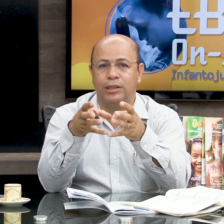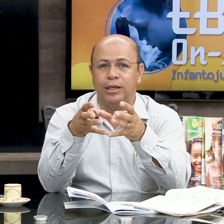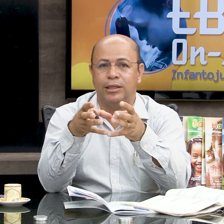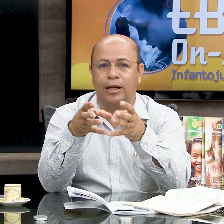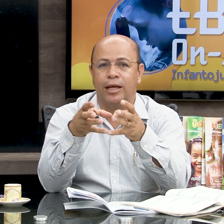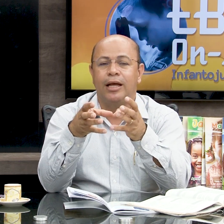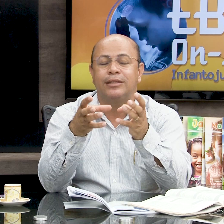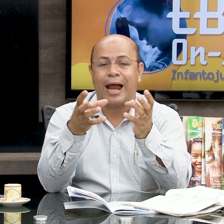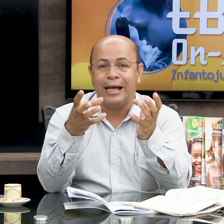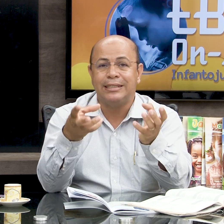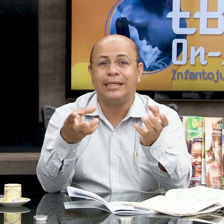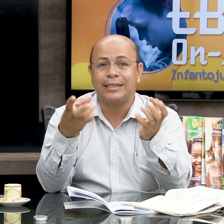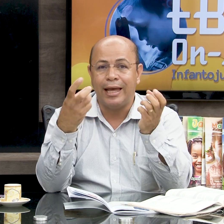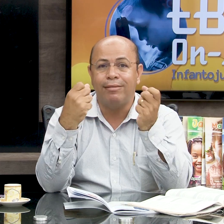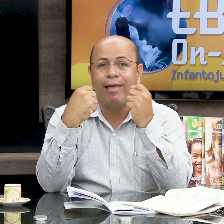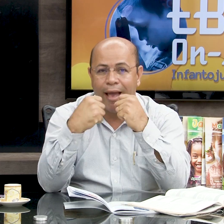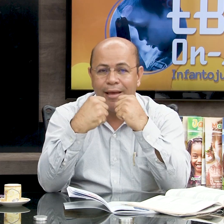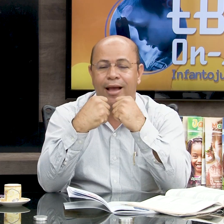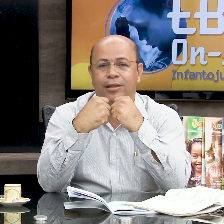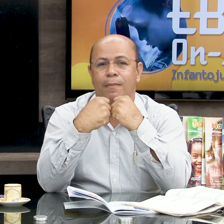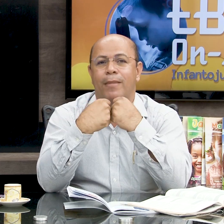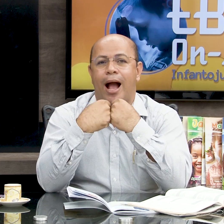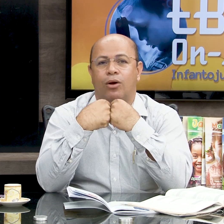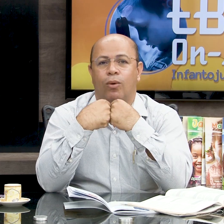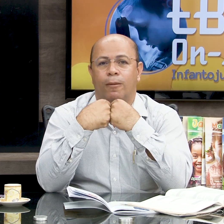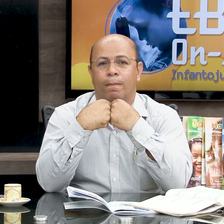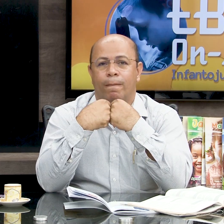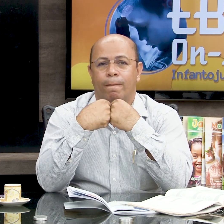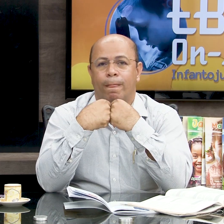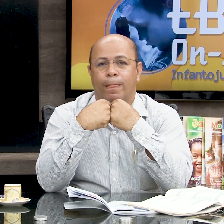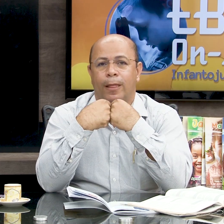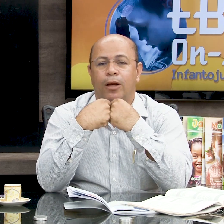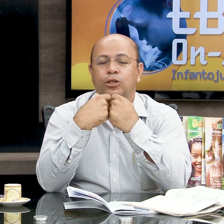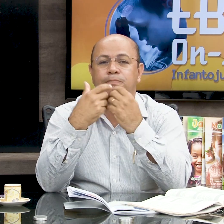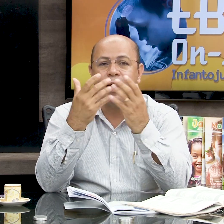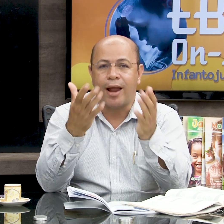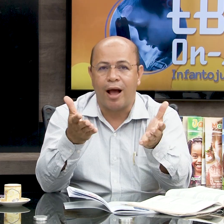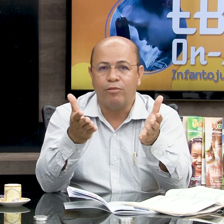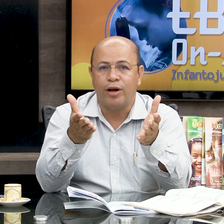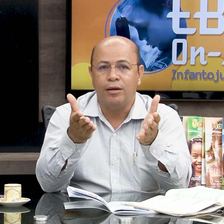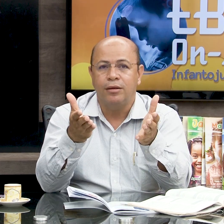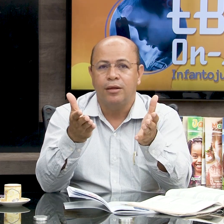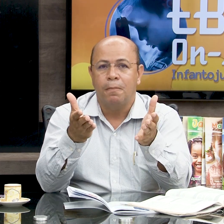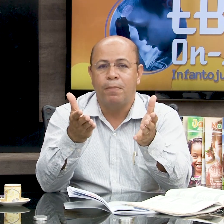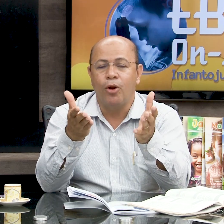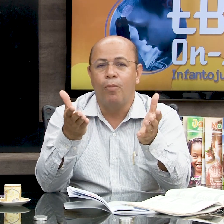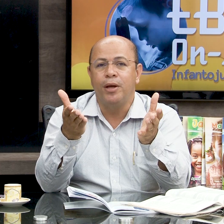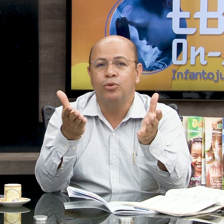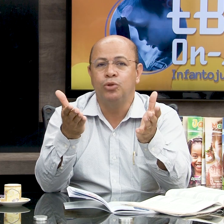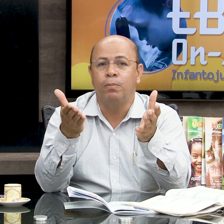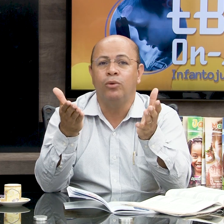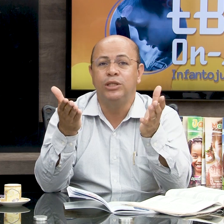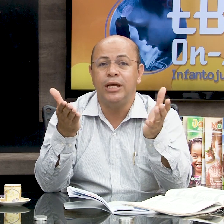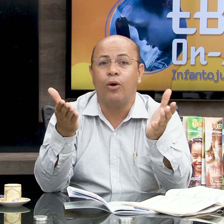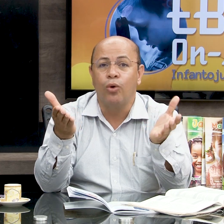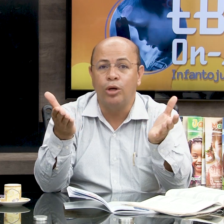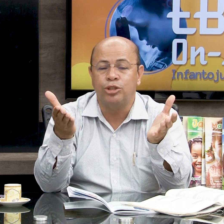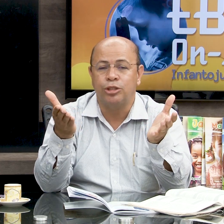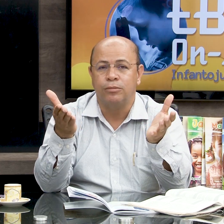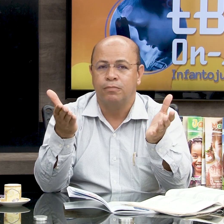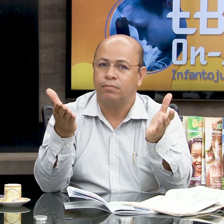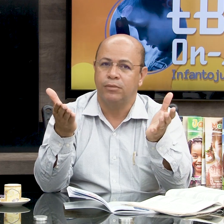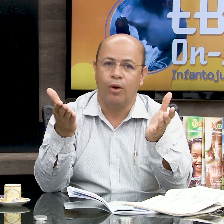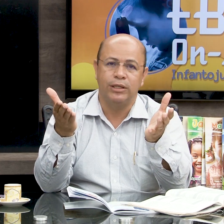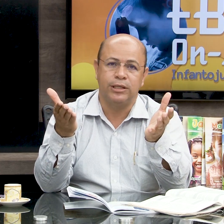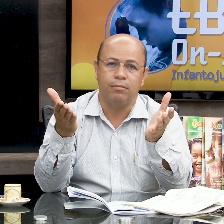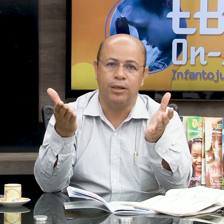correspondida Traz essa ideia de mágoa eu esperava pelo menos um bom dia hoje